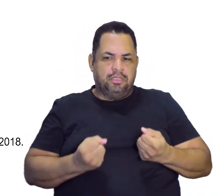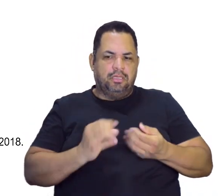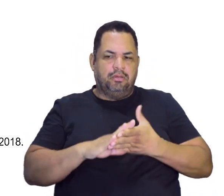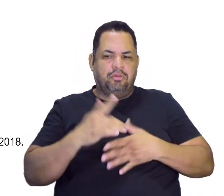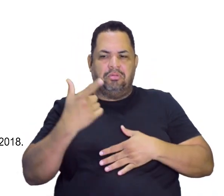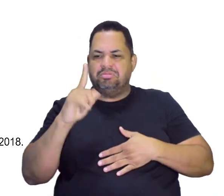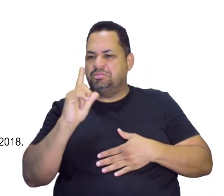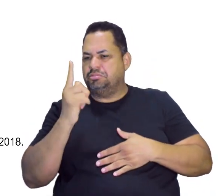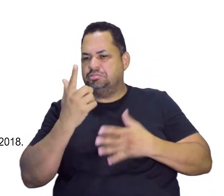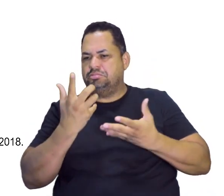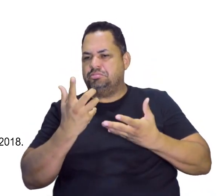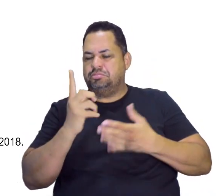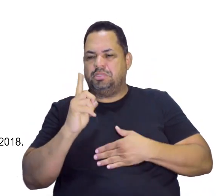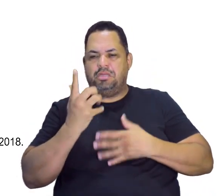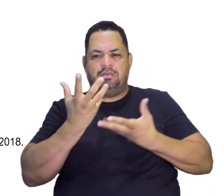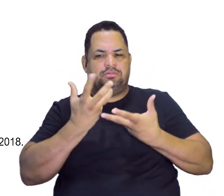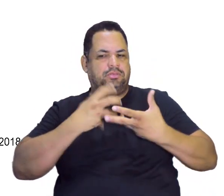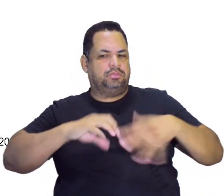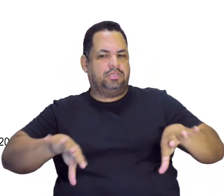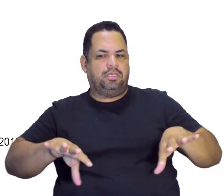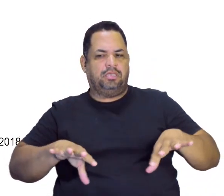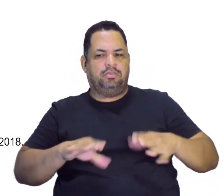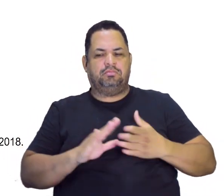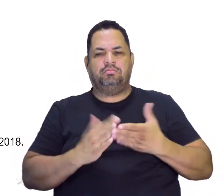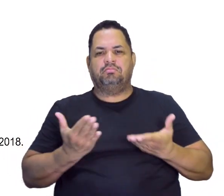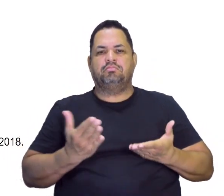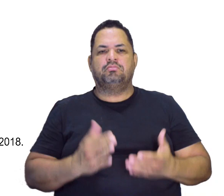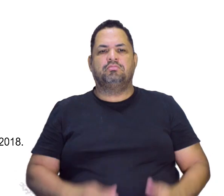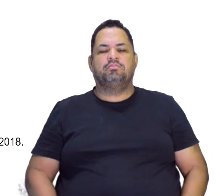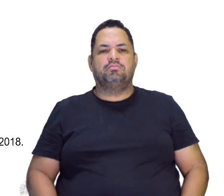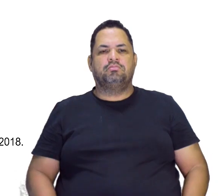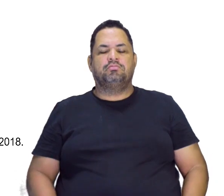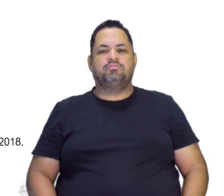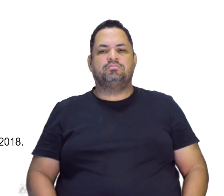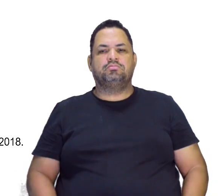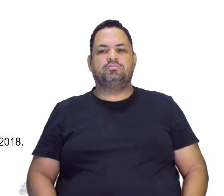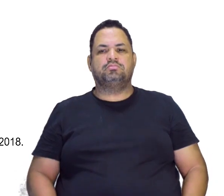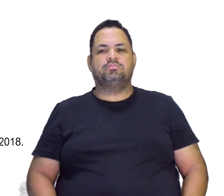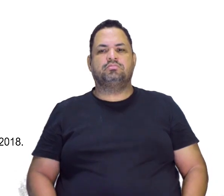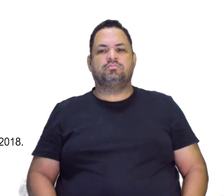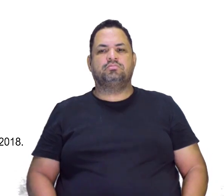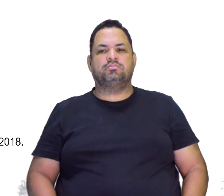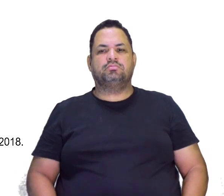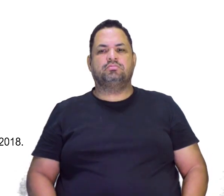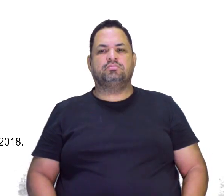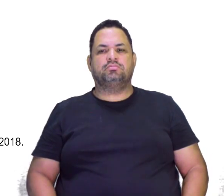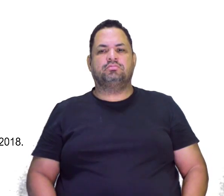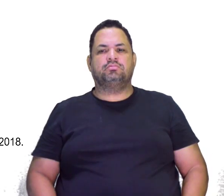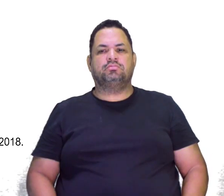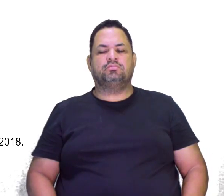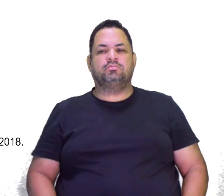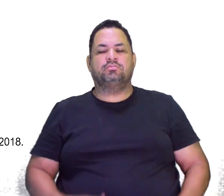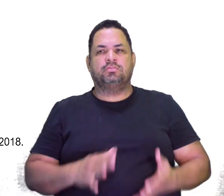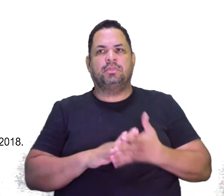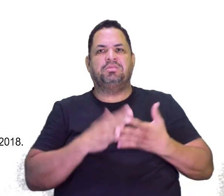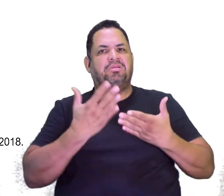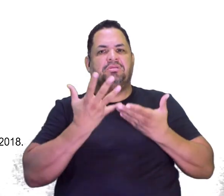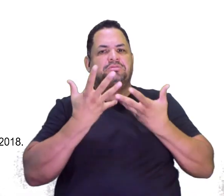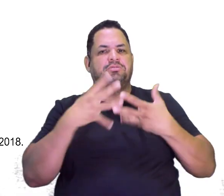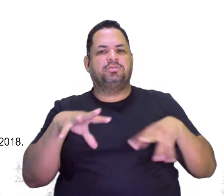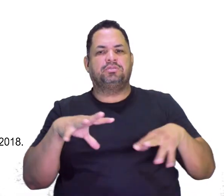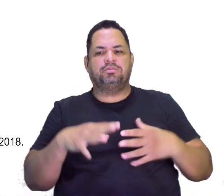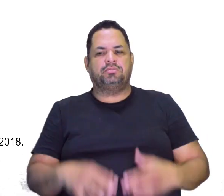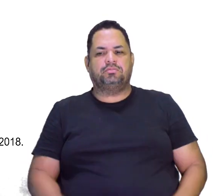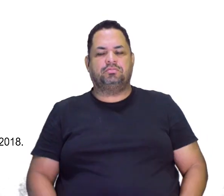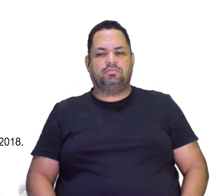parte da população que consumia arte né Eh ficou chocada ficou